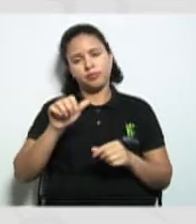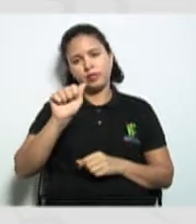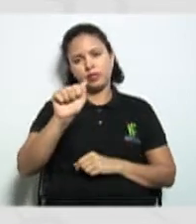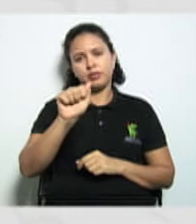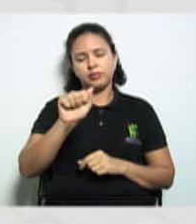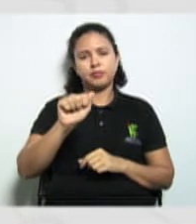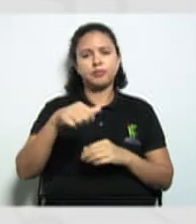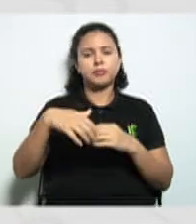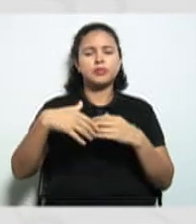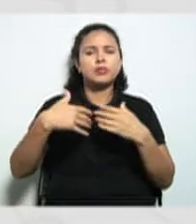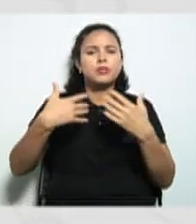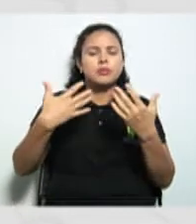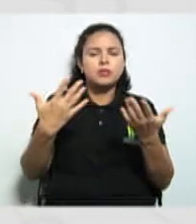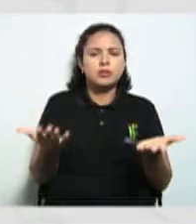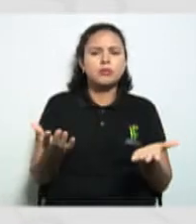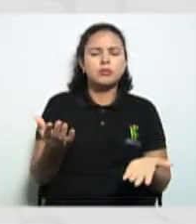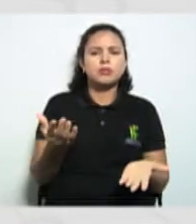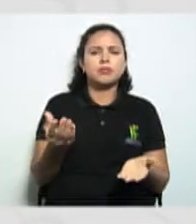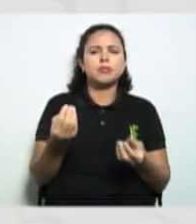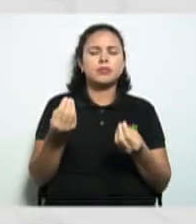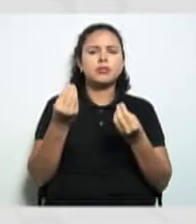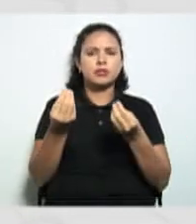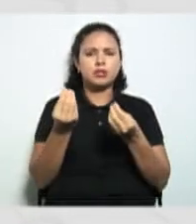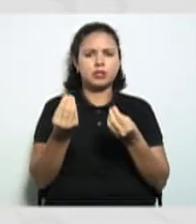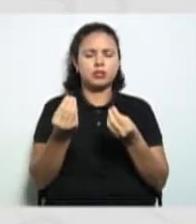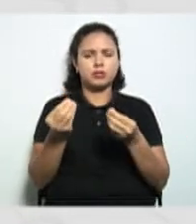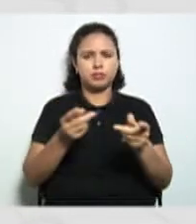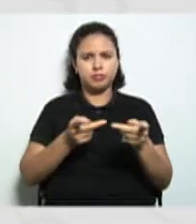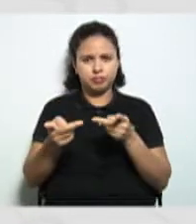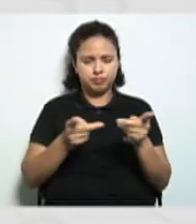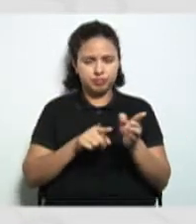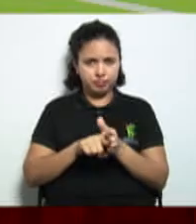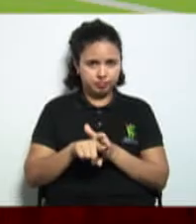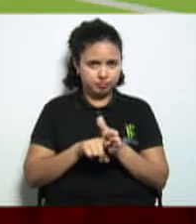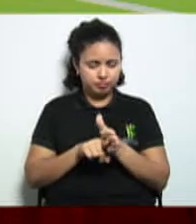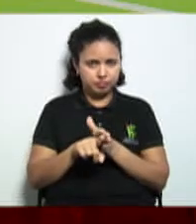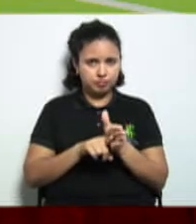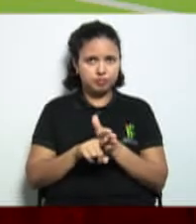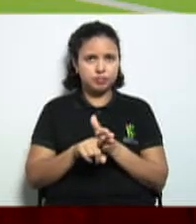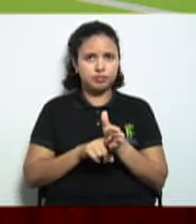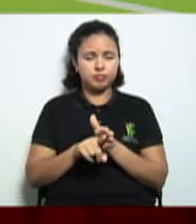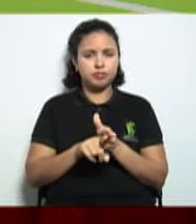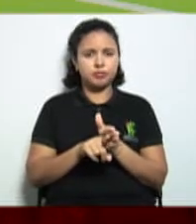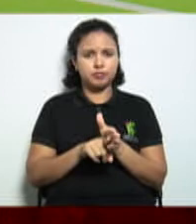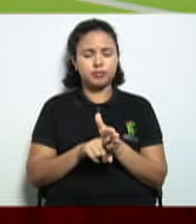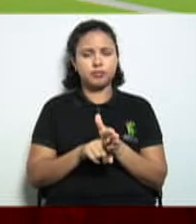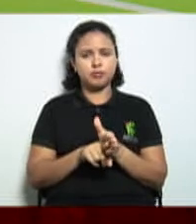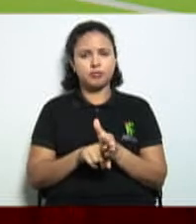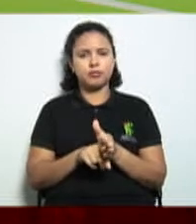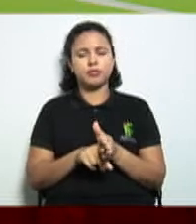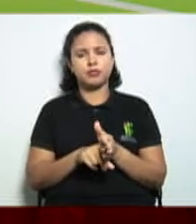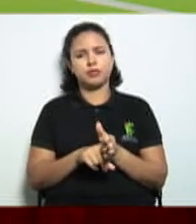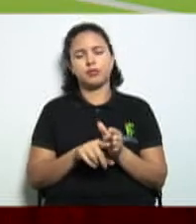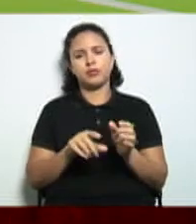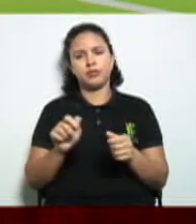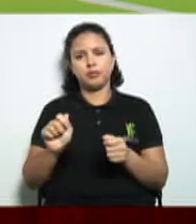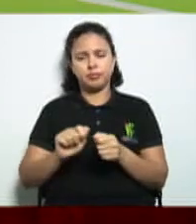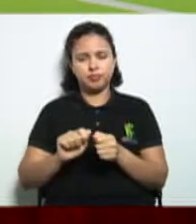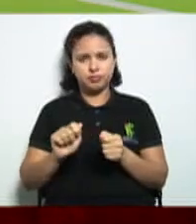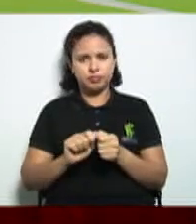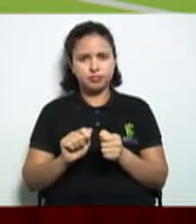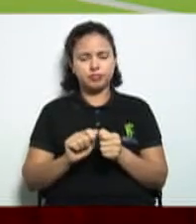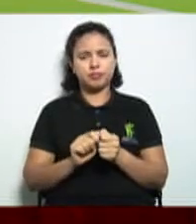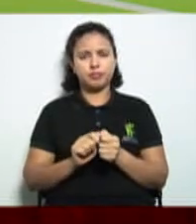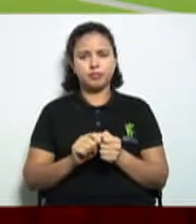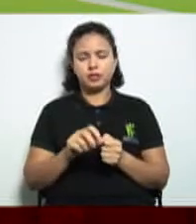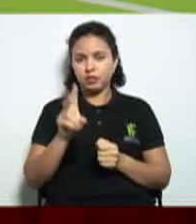vocês lembram, a gente tratou aqui do projeto de pesquisa, por que que a gente precisa elaborar, né? Lembra que a gente falou